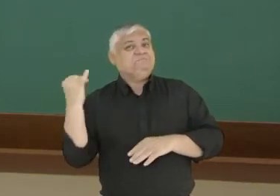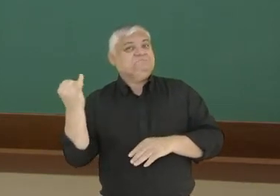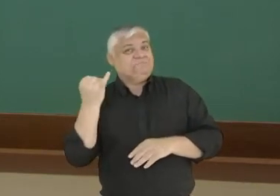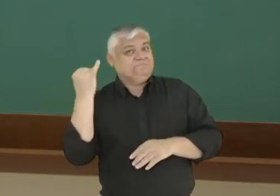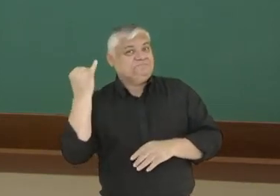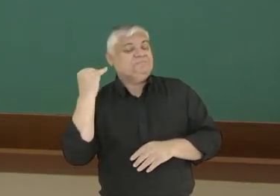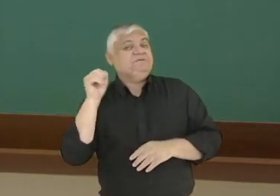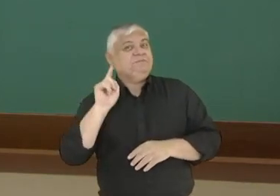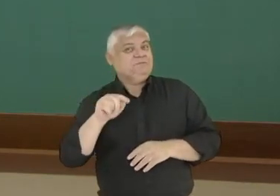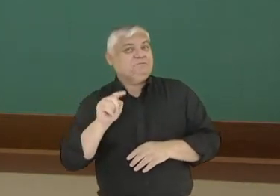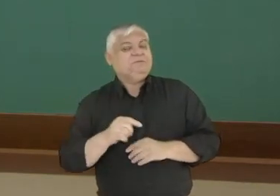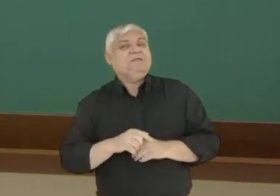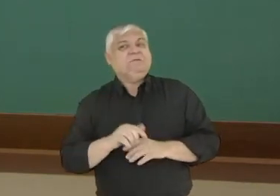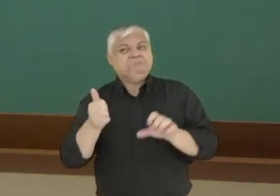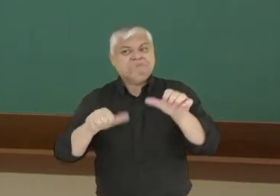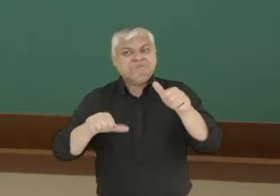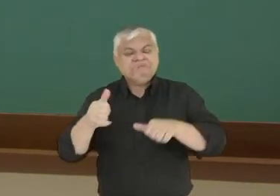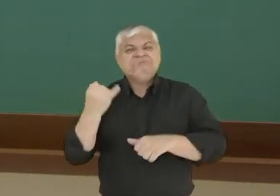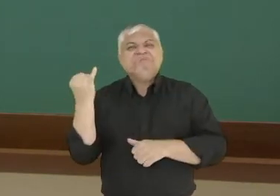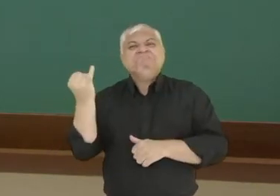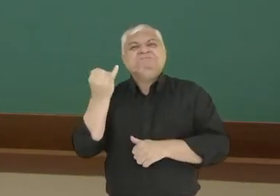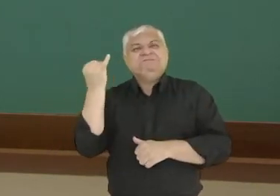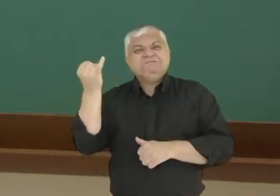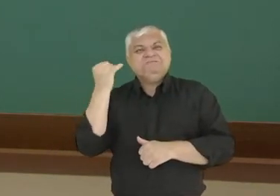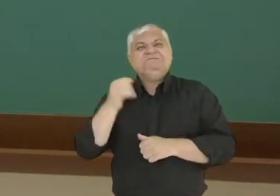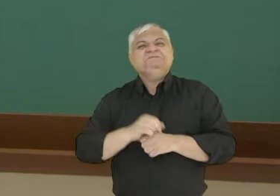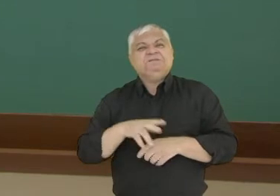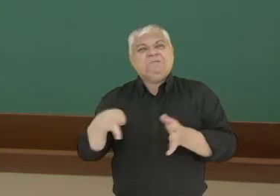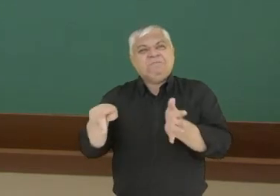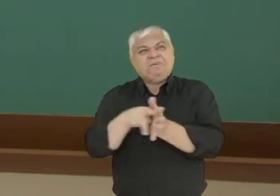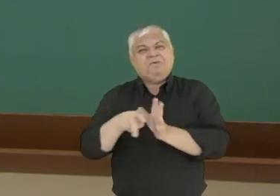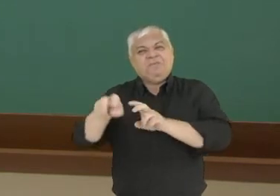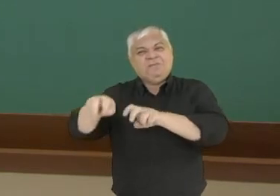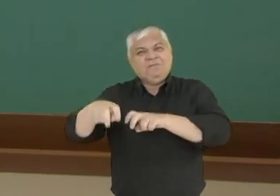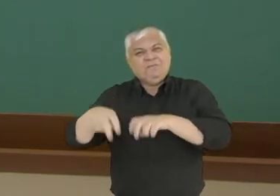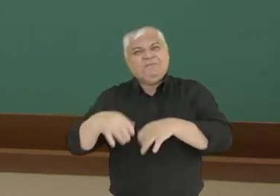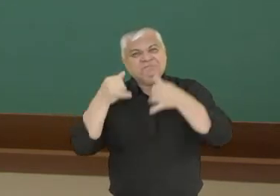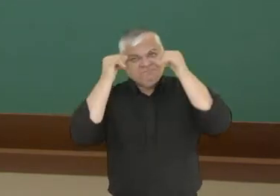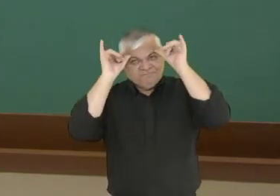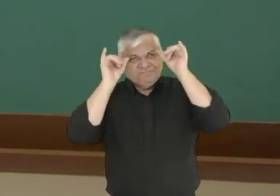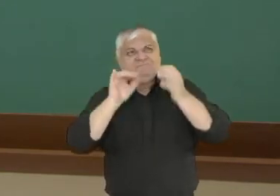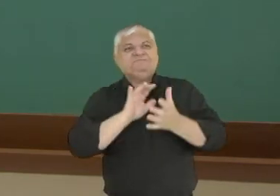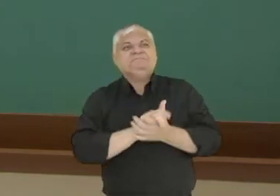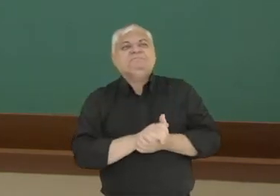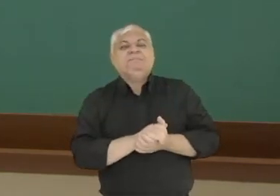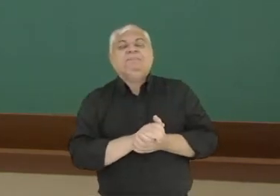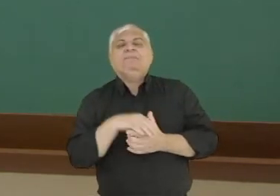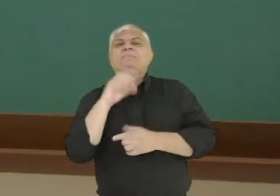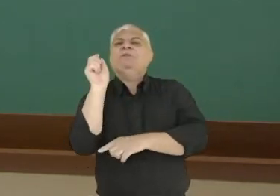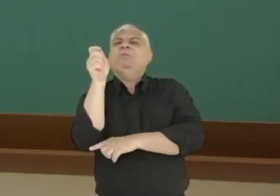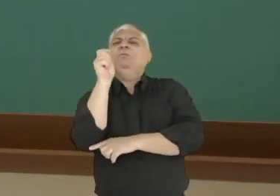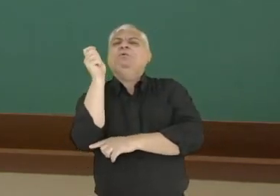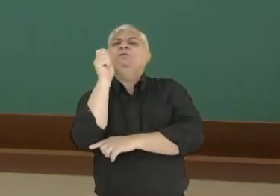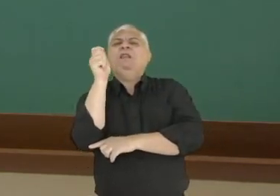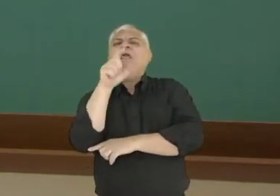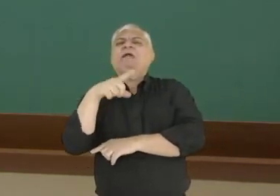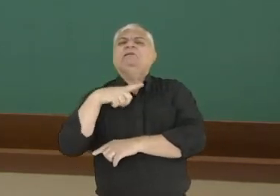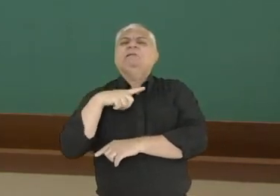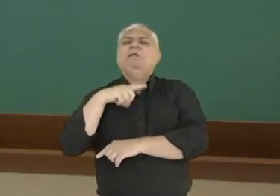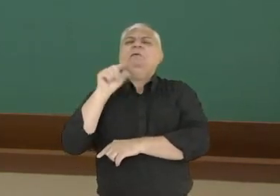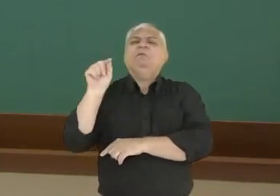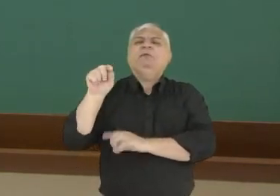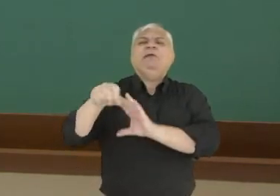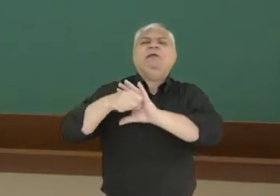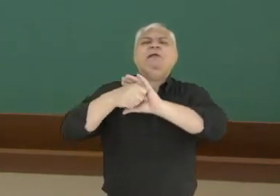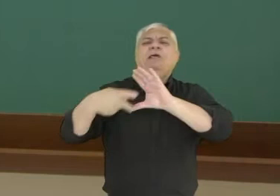fator ali que a gente Analisa como importante da agropecuária da região sul no Rio Grande do Sul que a gente vai ter de